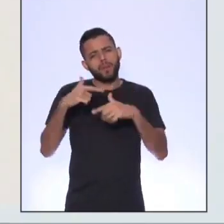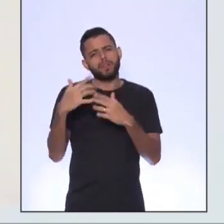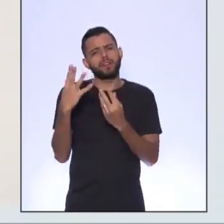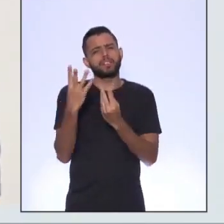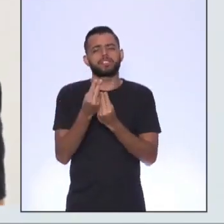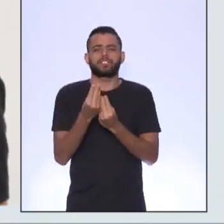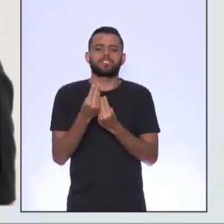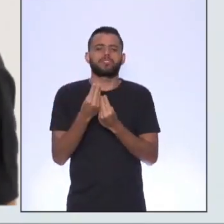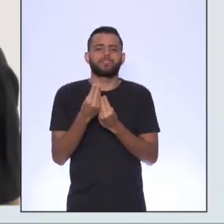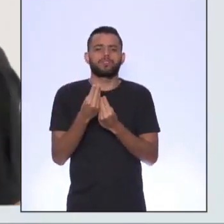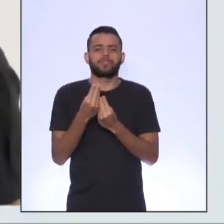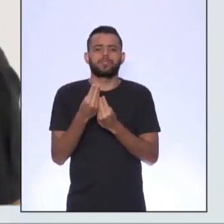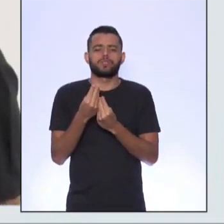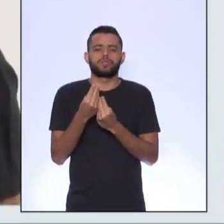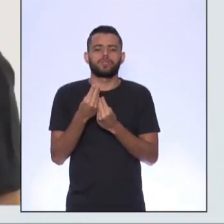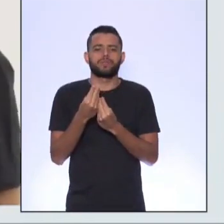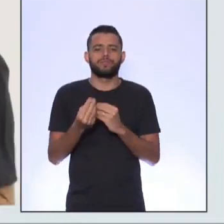né?